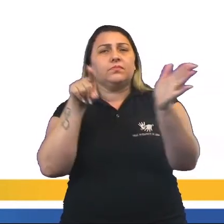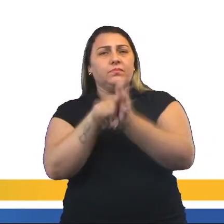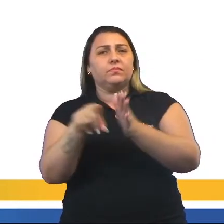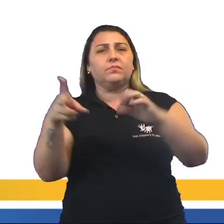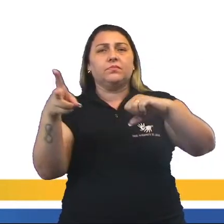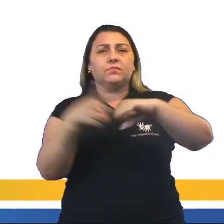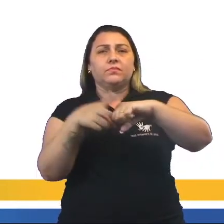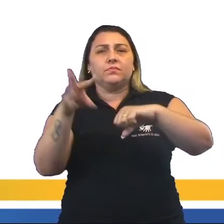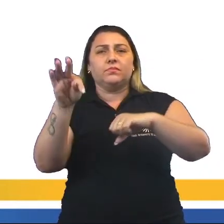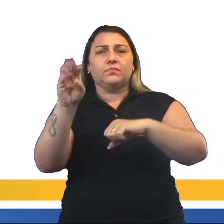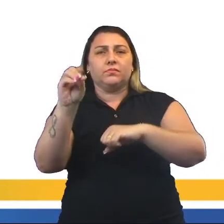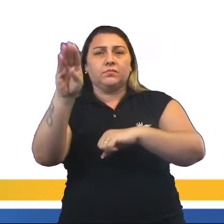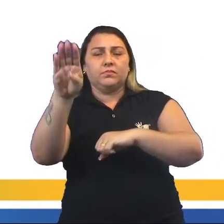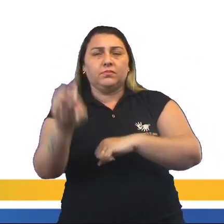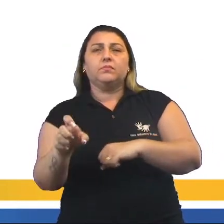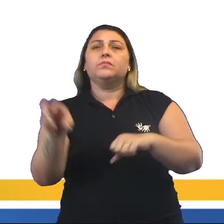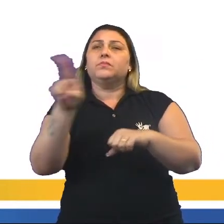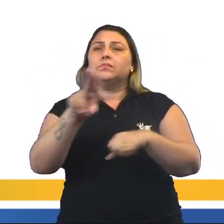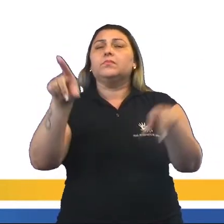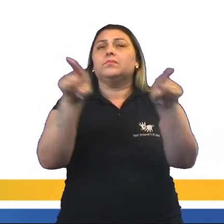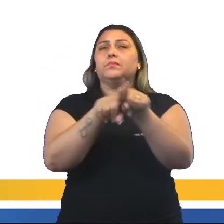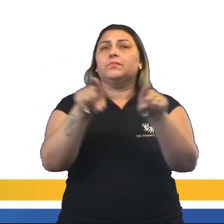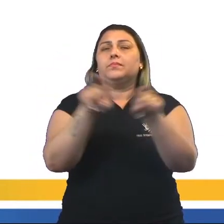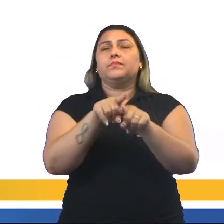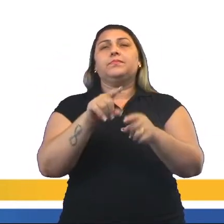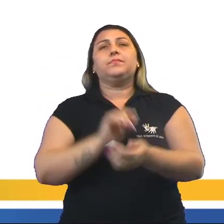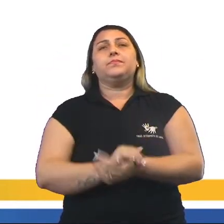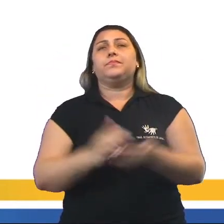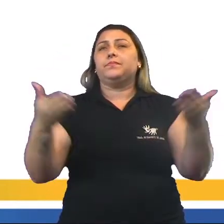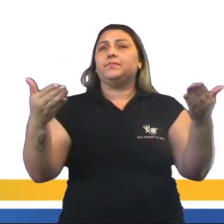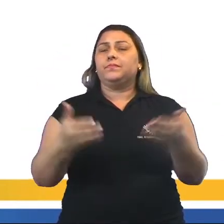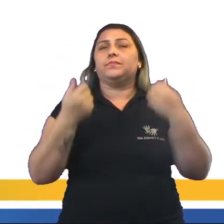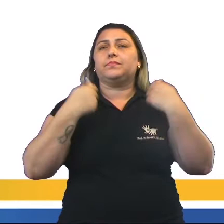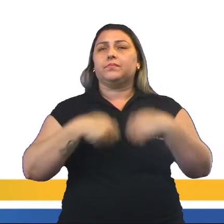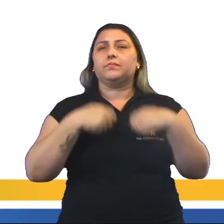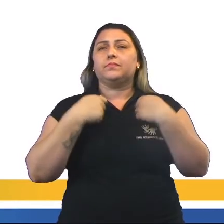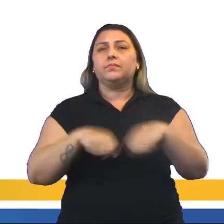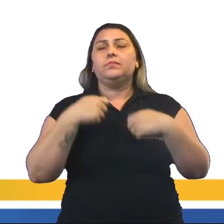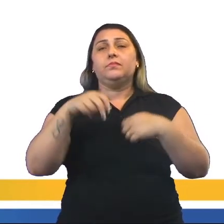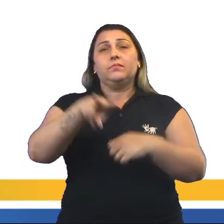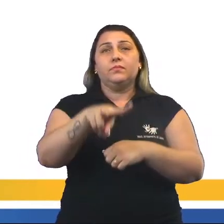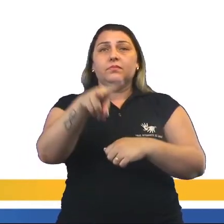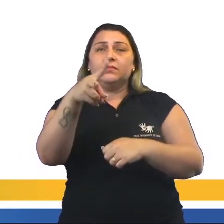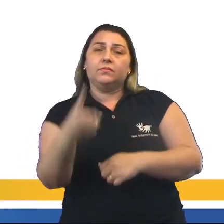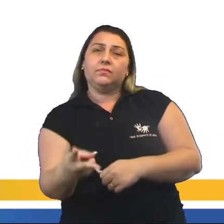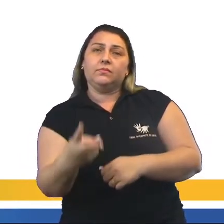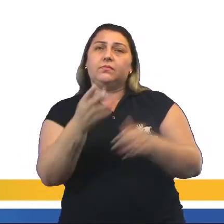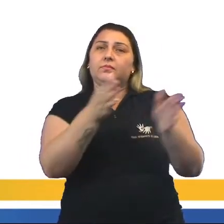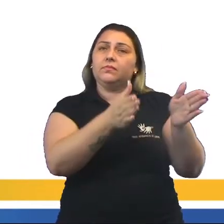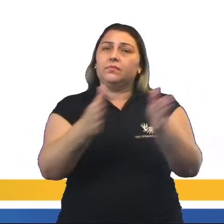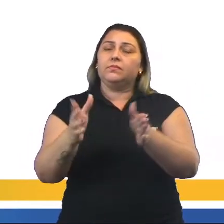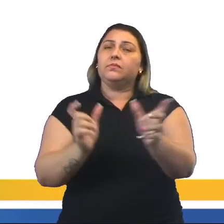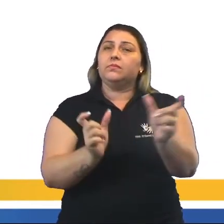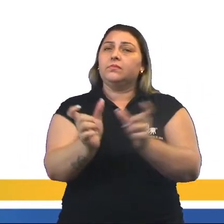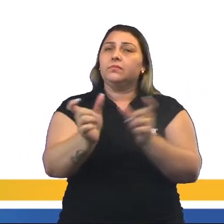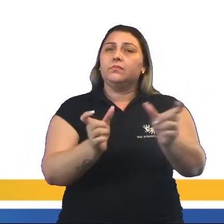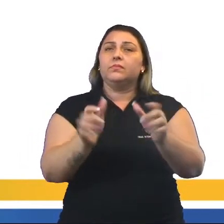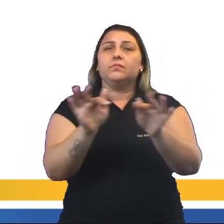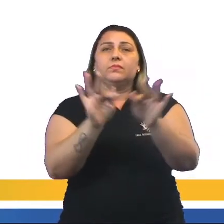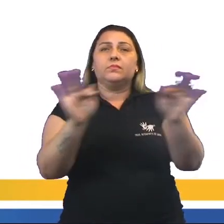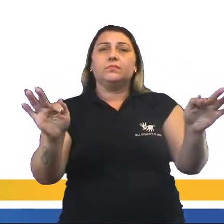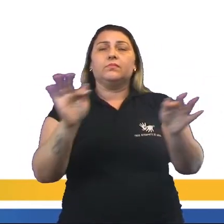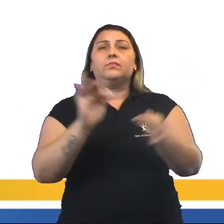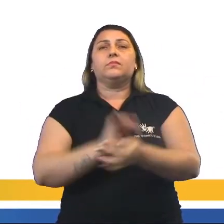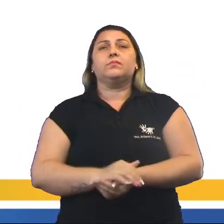o verbo to be? Aqui nós vamos usar da mesma forma. Então, agora a gente vai precisar inverter a ordem das palavras nessa